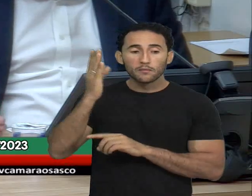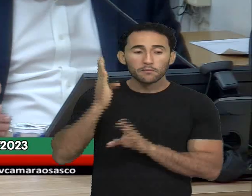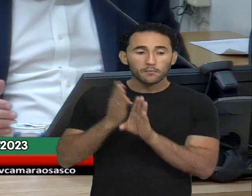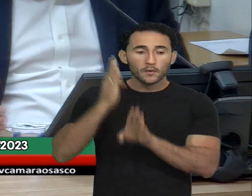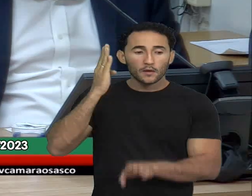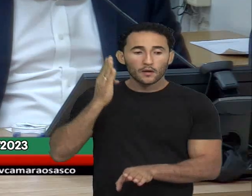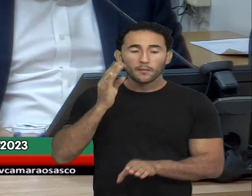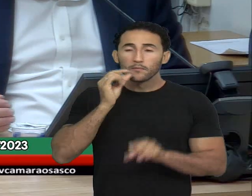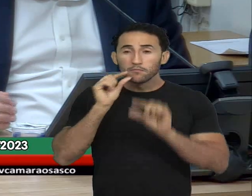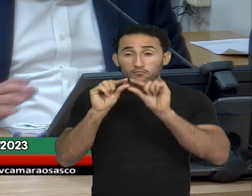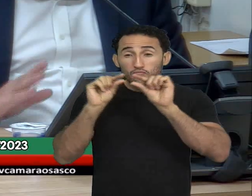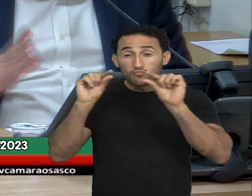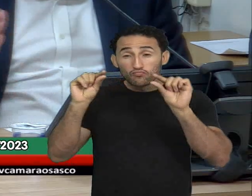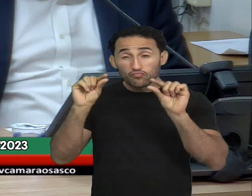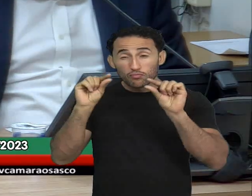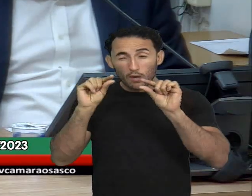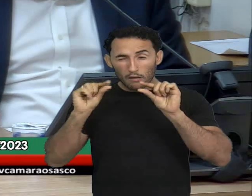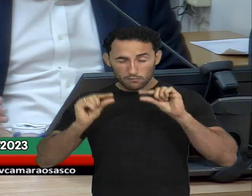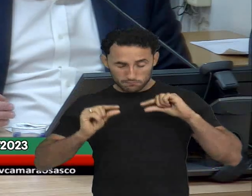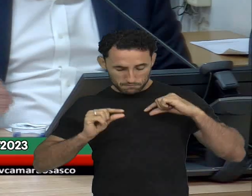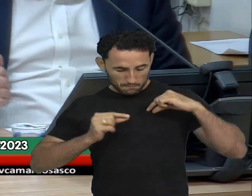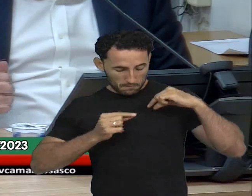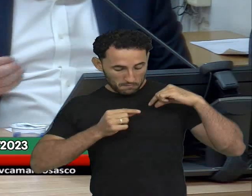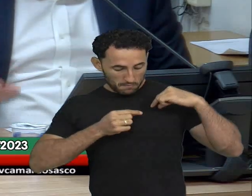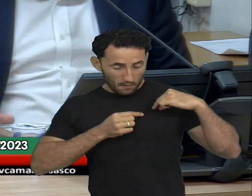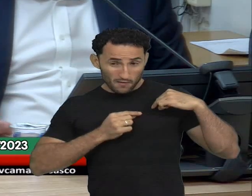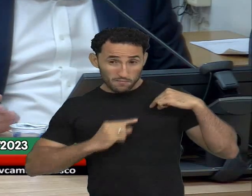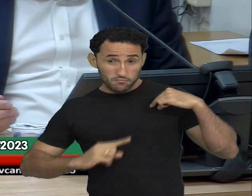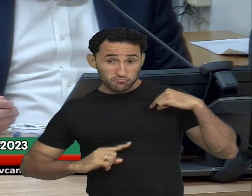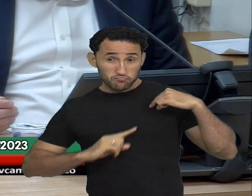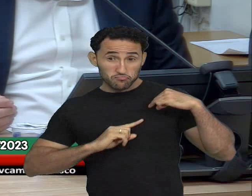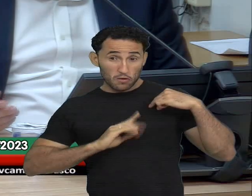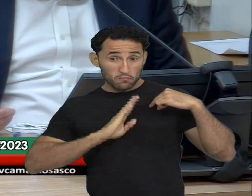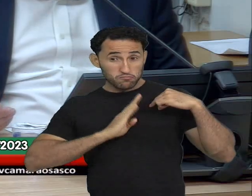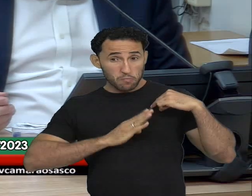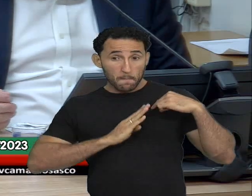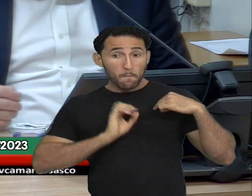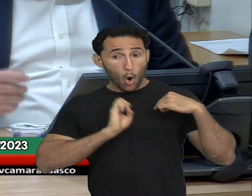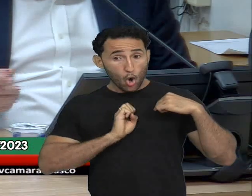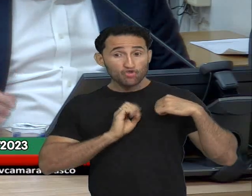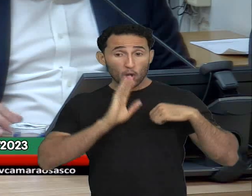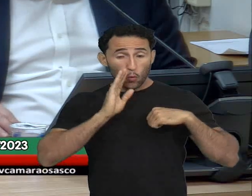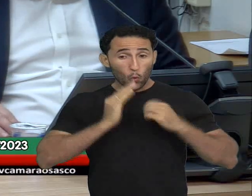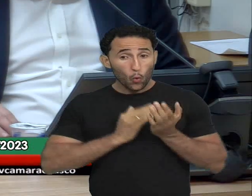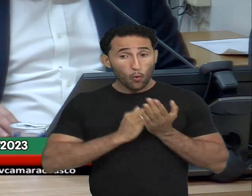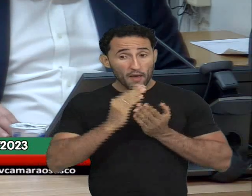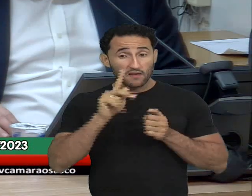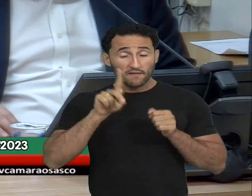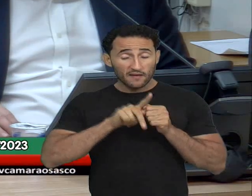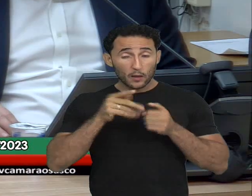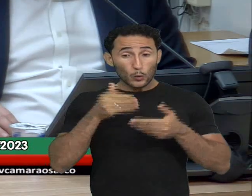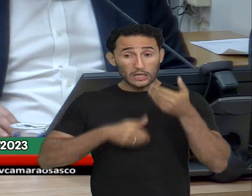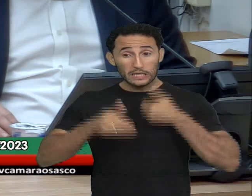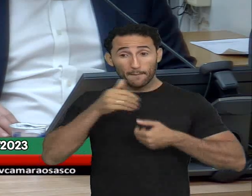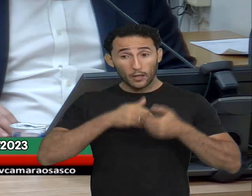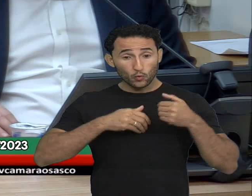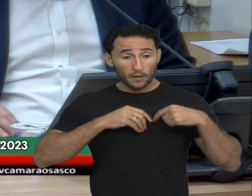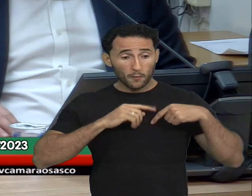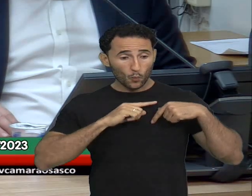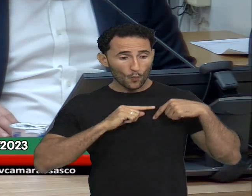que é terapêutico, que já aí a gente já passa a fazer um tratamento, né, que é a desobstrução.